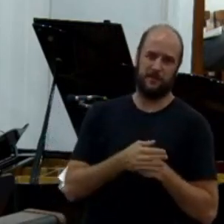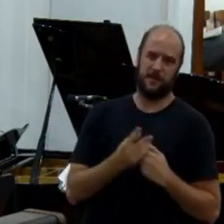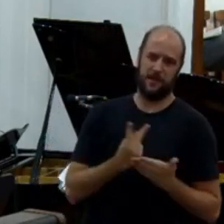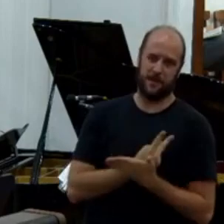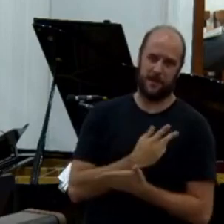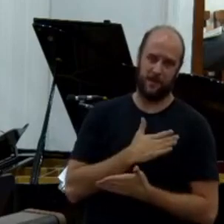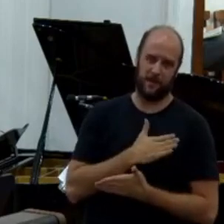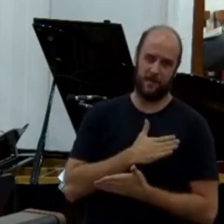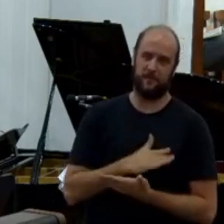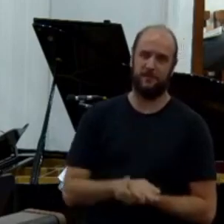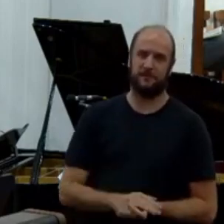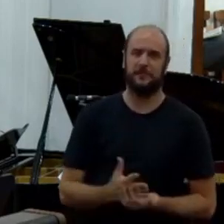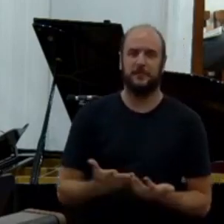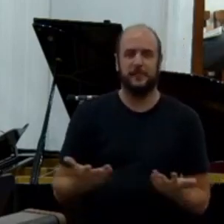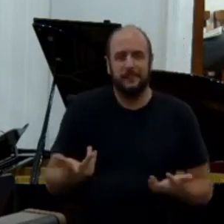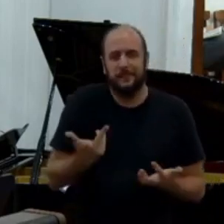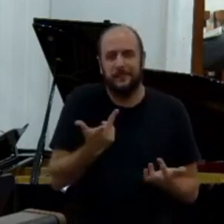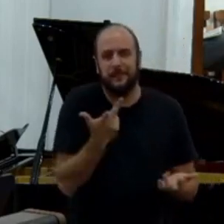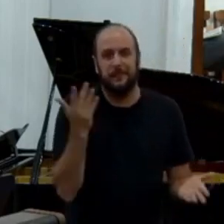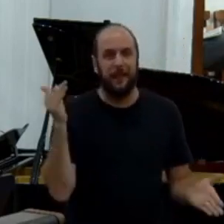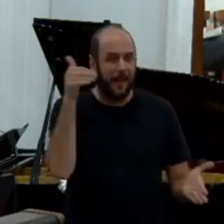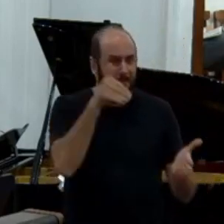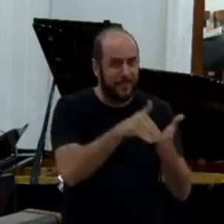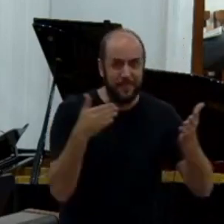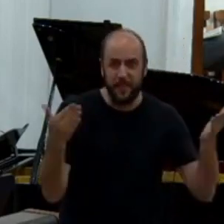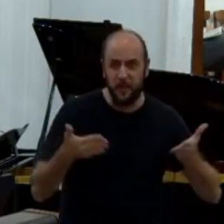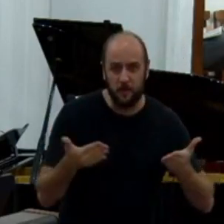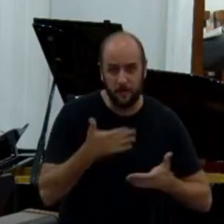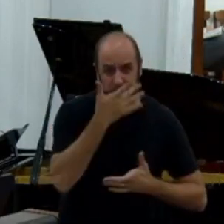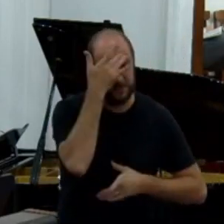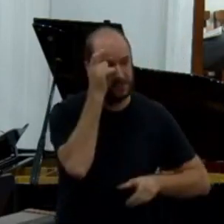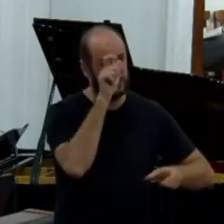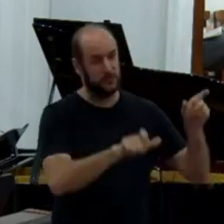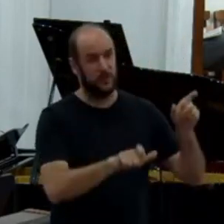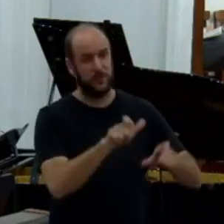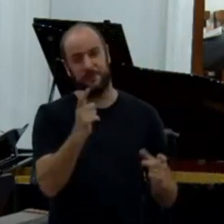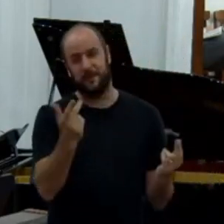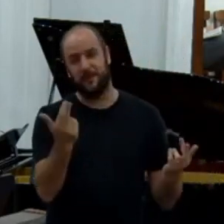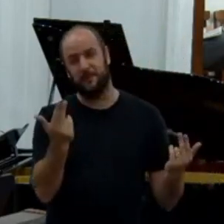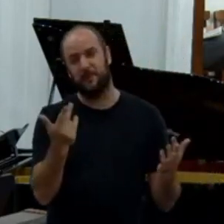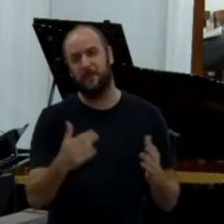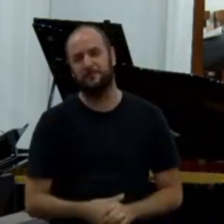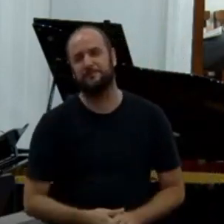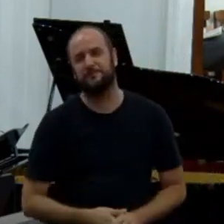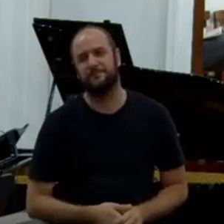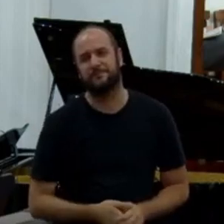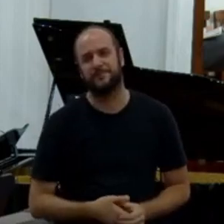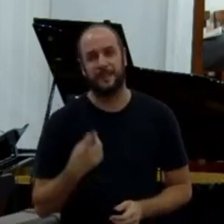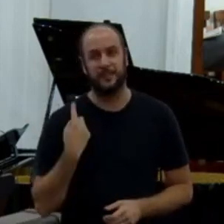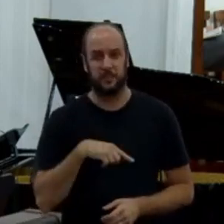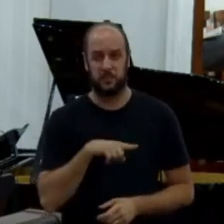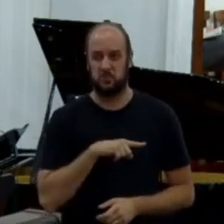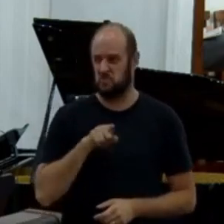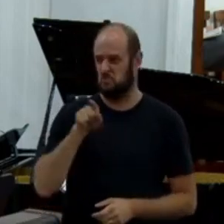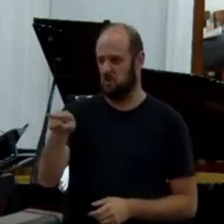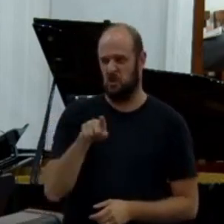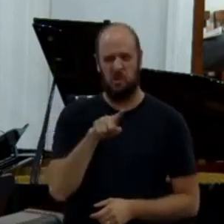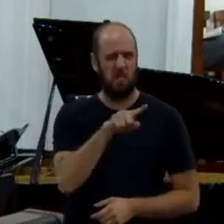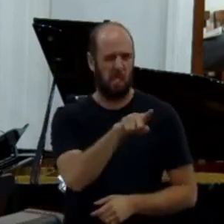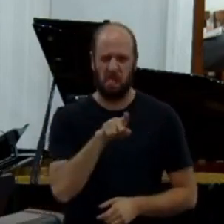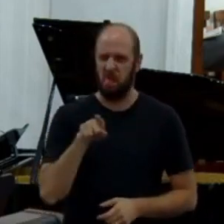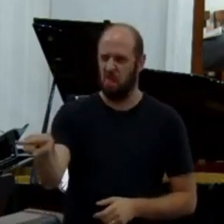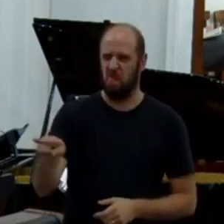segue nos relacionamentos humanos até o dia de hoje. Somos hábeis em apontar os defeitos do